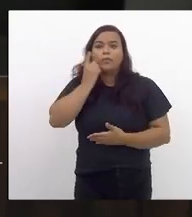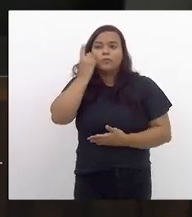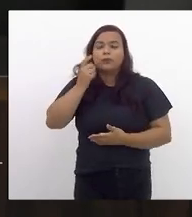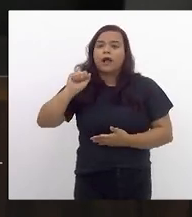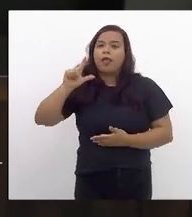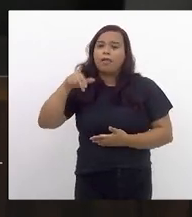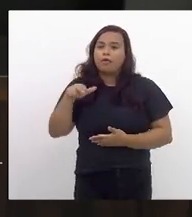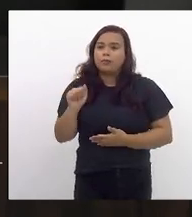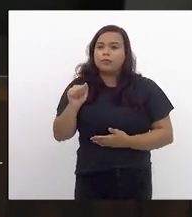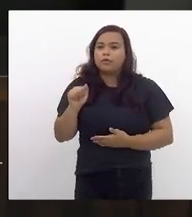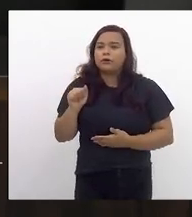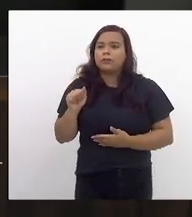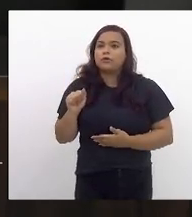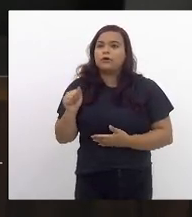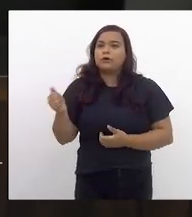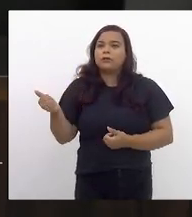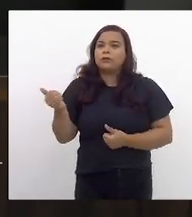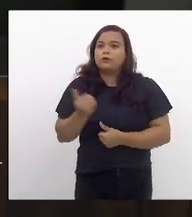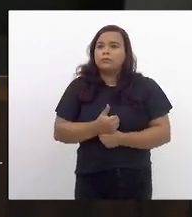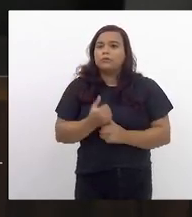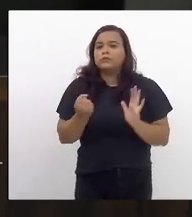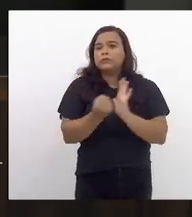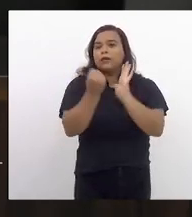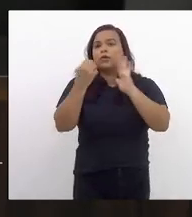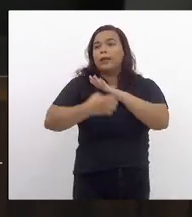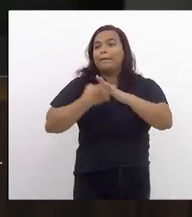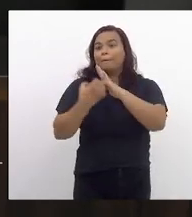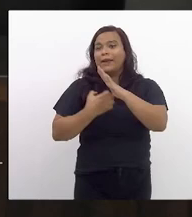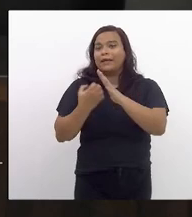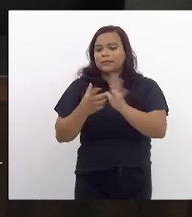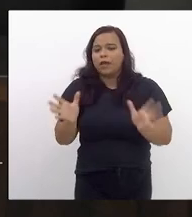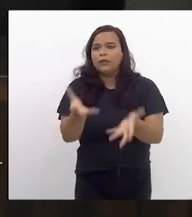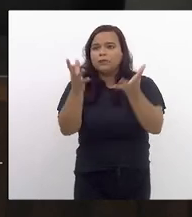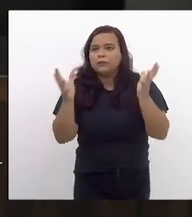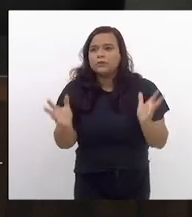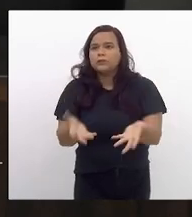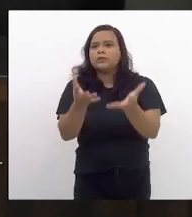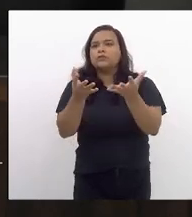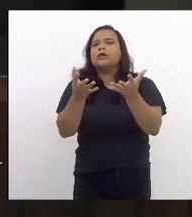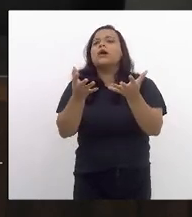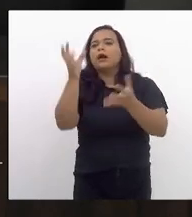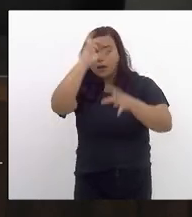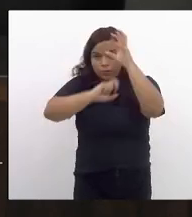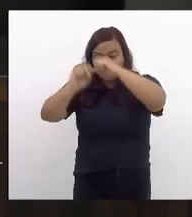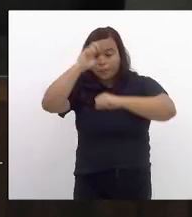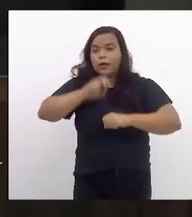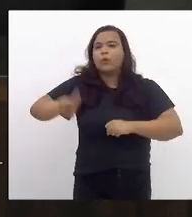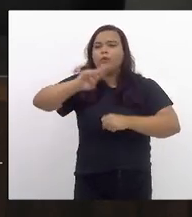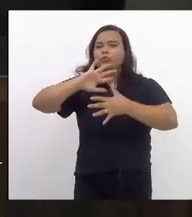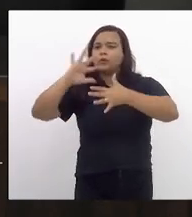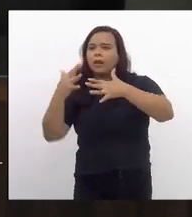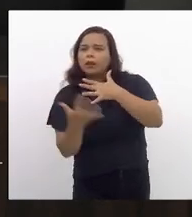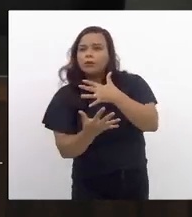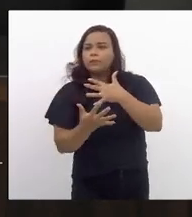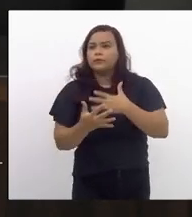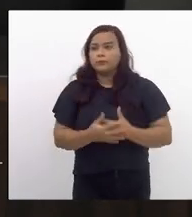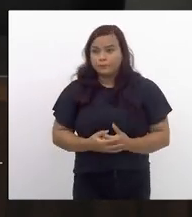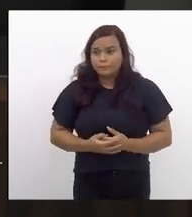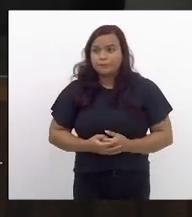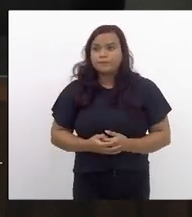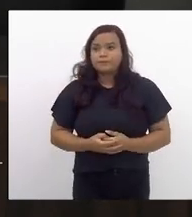selo... Empresa incentivadora de aprendizagem do uso da linguagem brasileira de sinais, Libras, na forma que menciona.